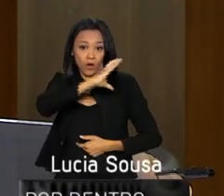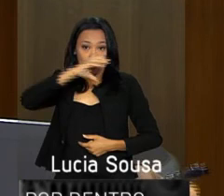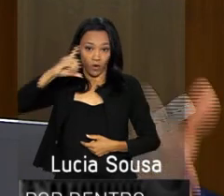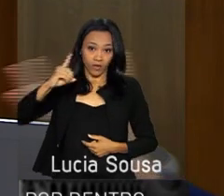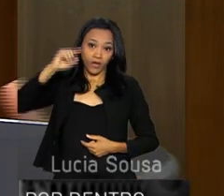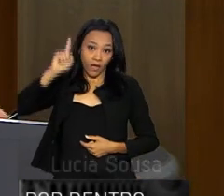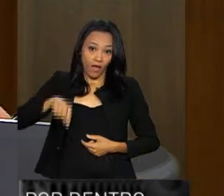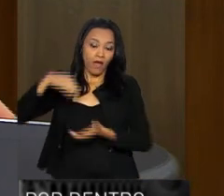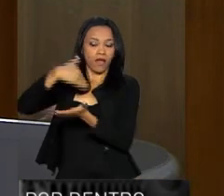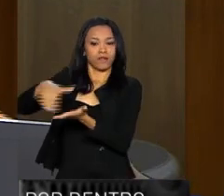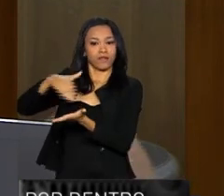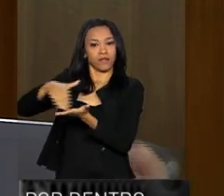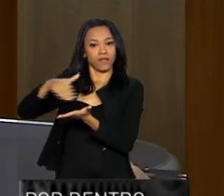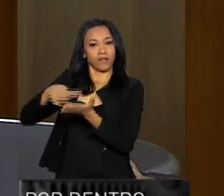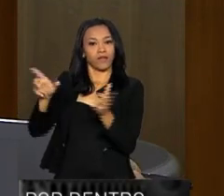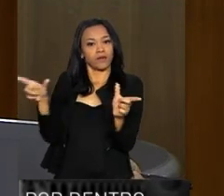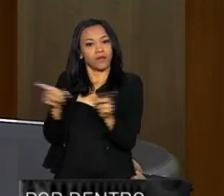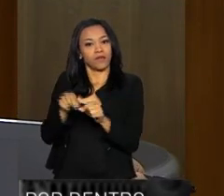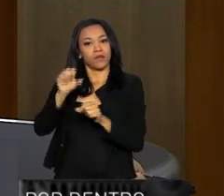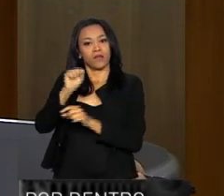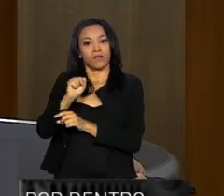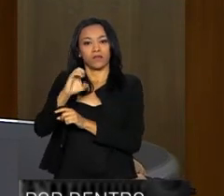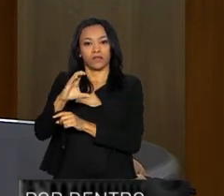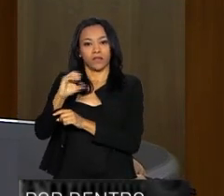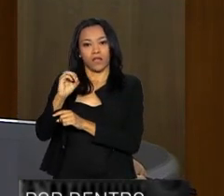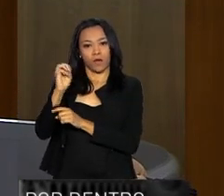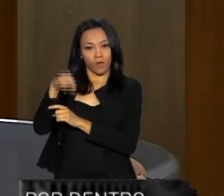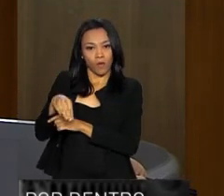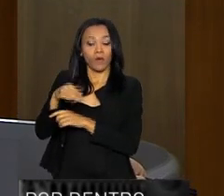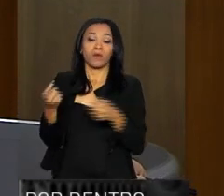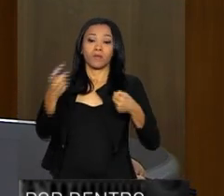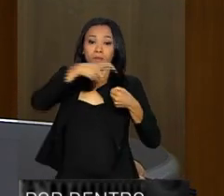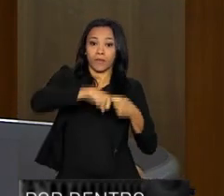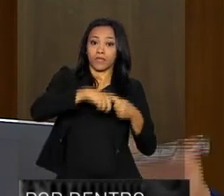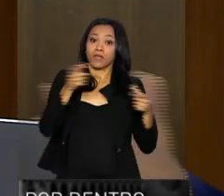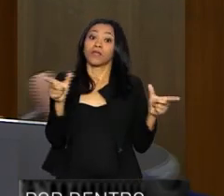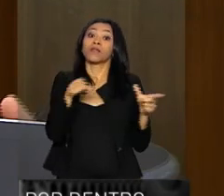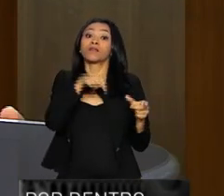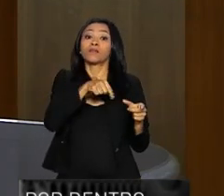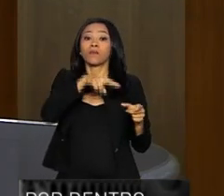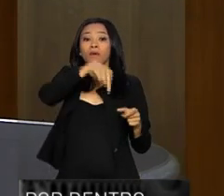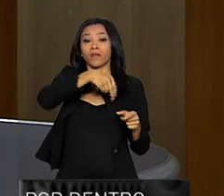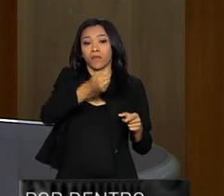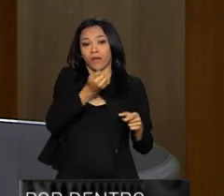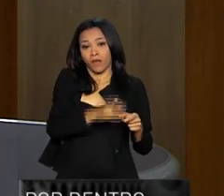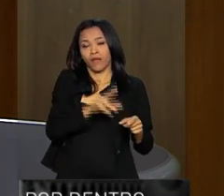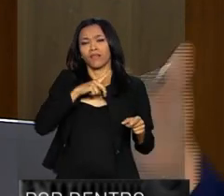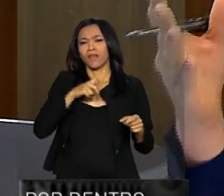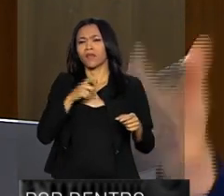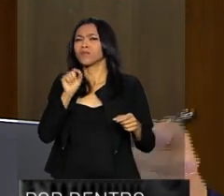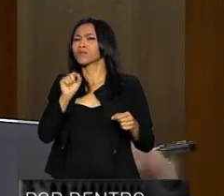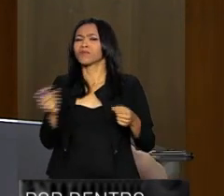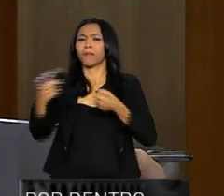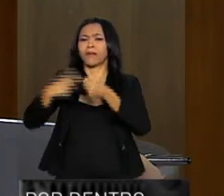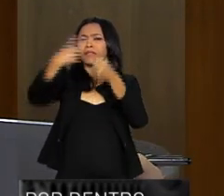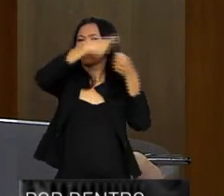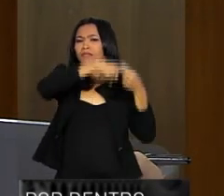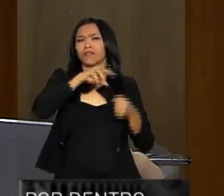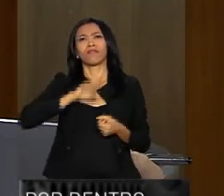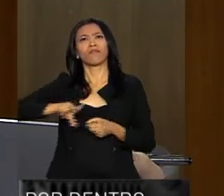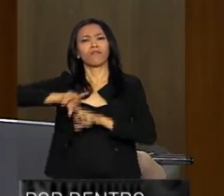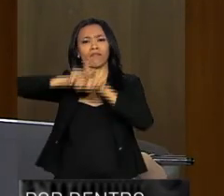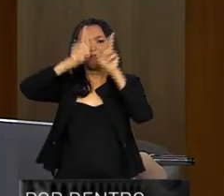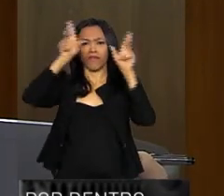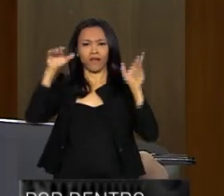da república em parceria com a nbr teremos a participação de emissoras de rádio de todo o país e também das redes sociais e aqui com a gente no